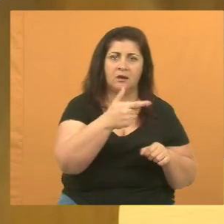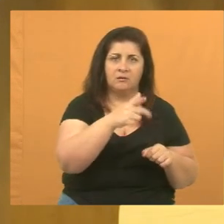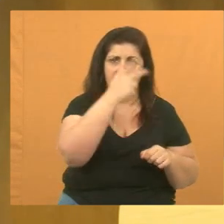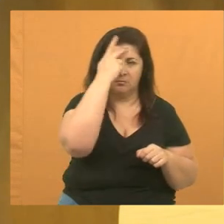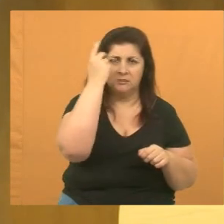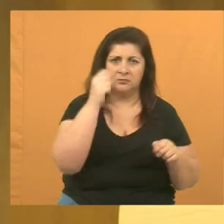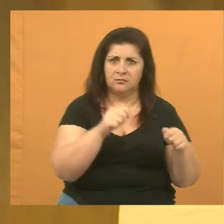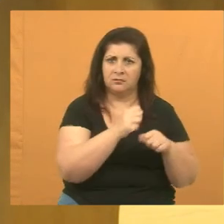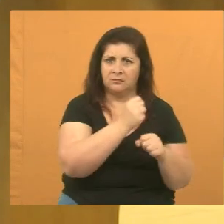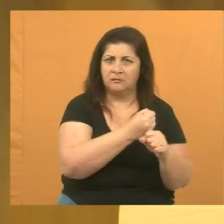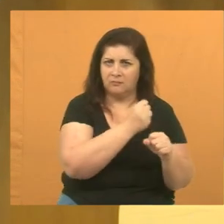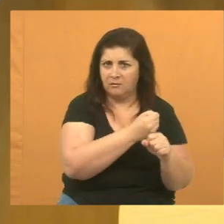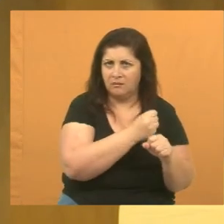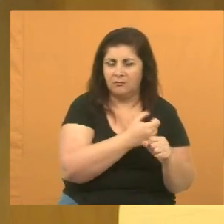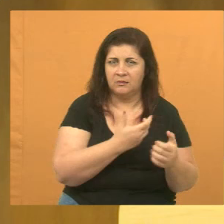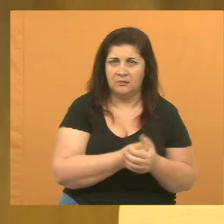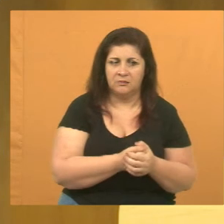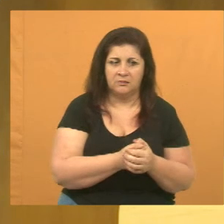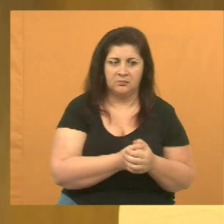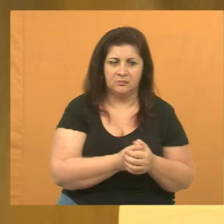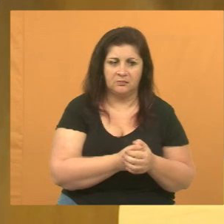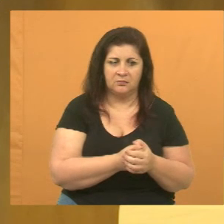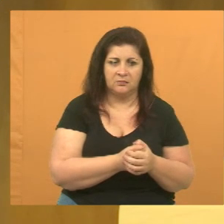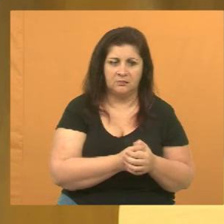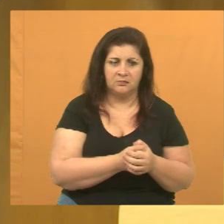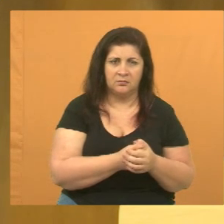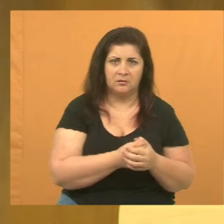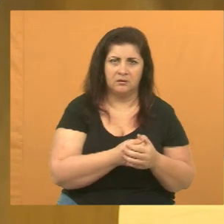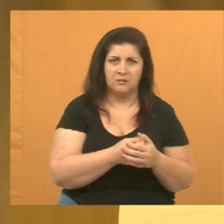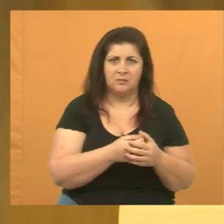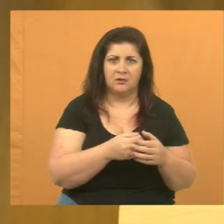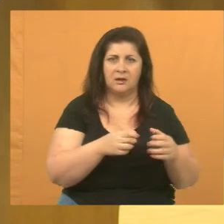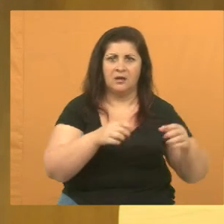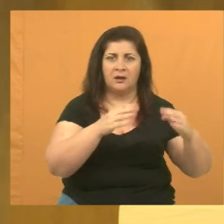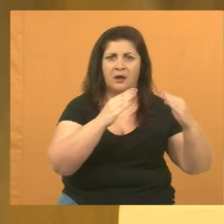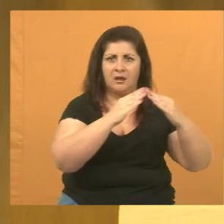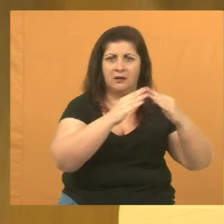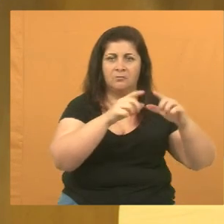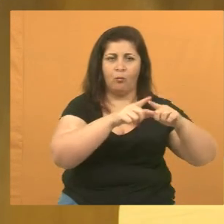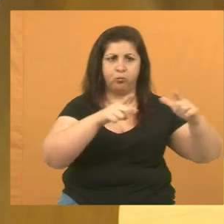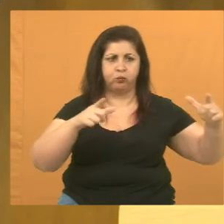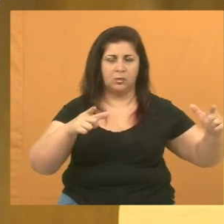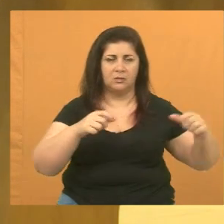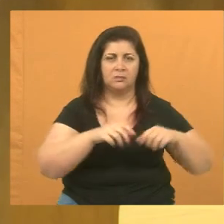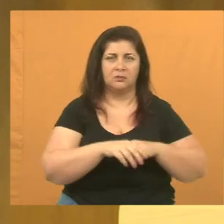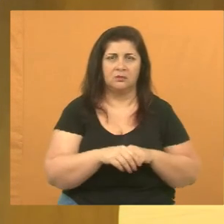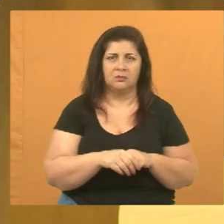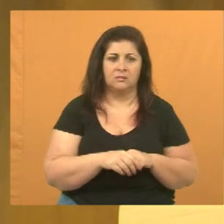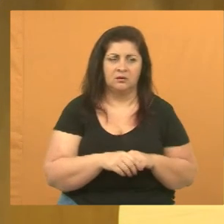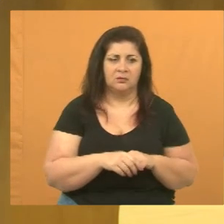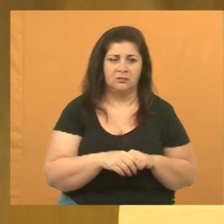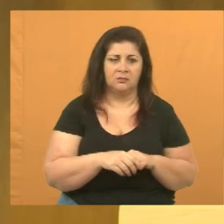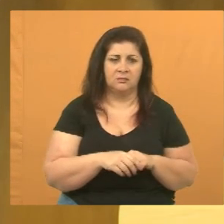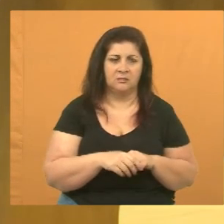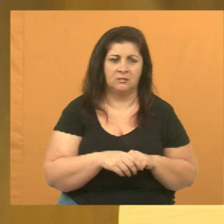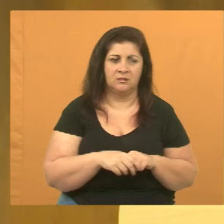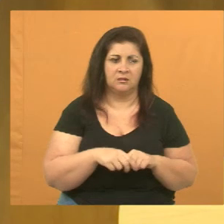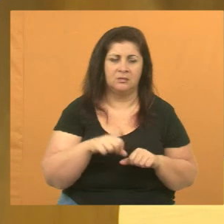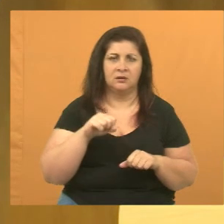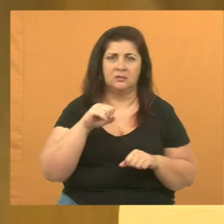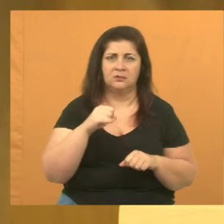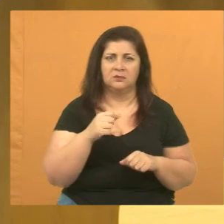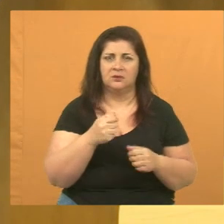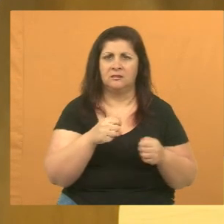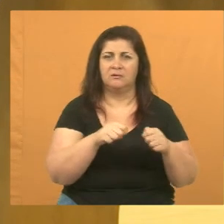casa. Agora, dá 4 cômodos de casa para quê? Se você for dar 4 cômodos